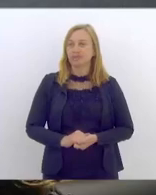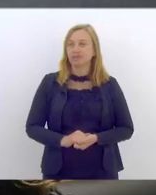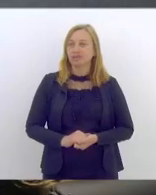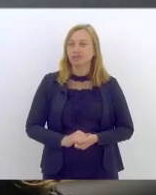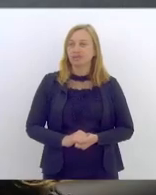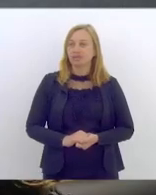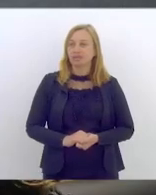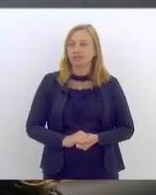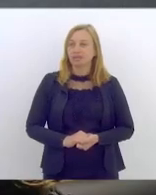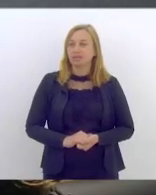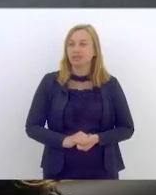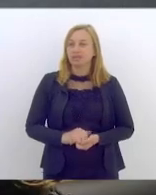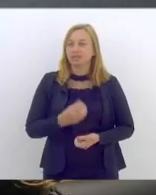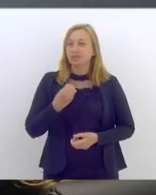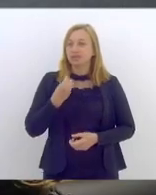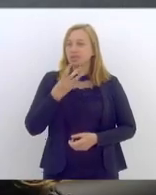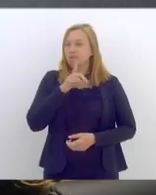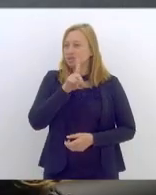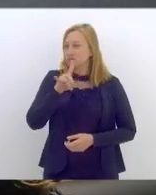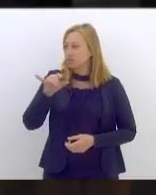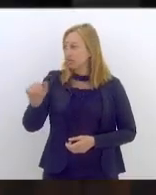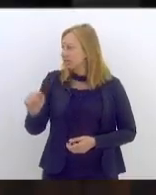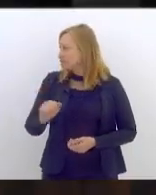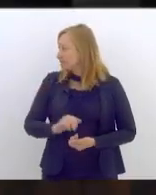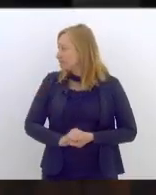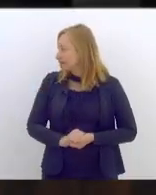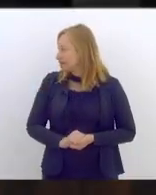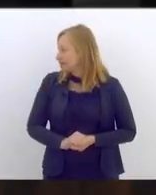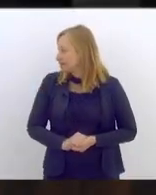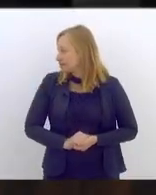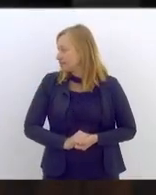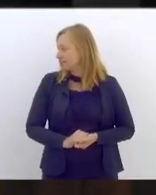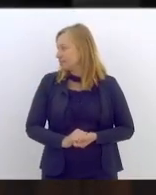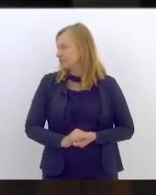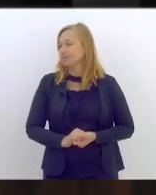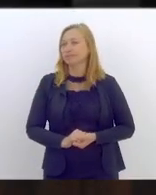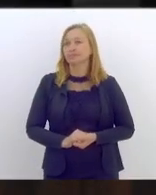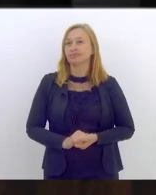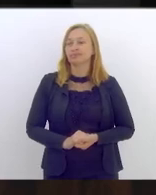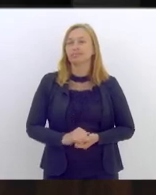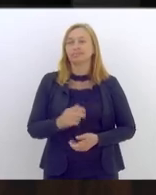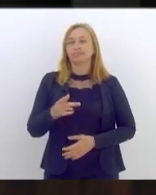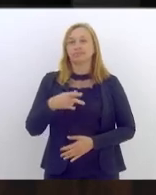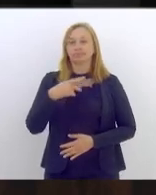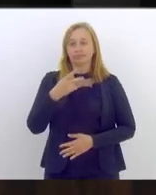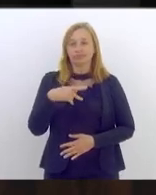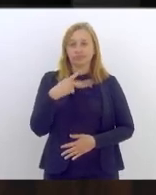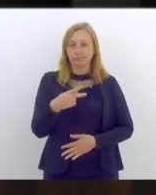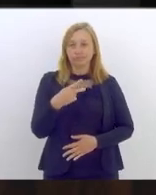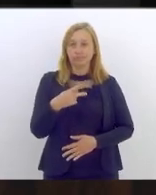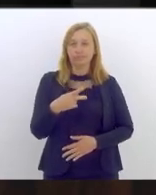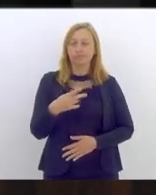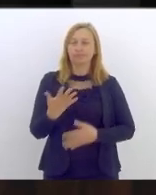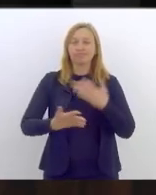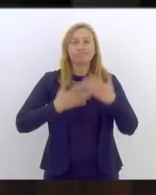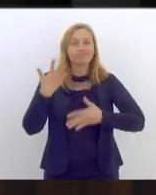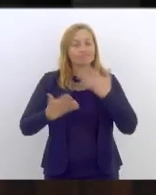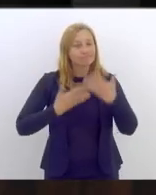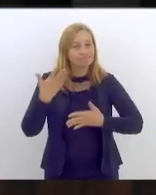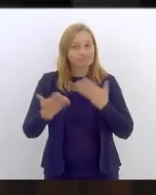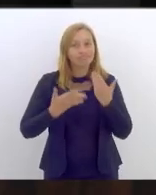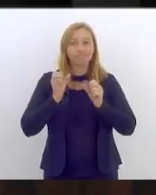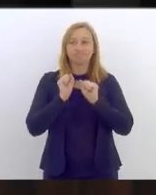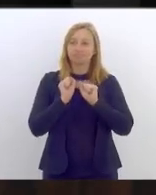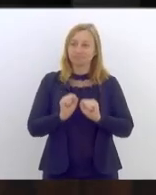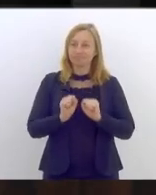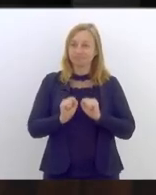mais uma vez Bom dia a todas e todos começo essa minha fala expressão do quanto eu me sinto gratificado e honrado em